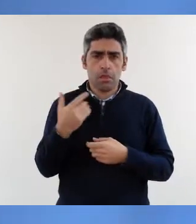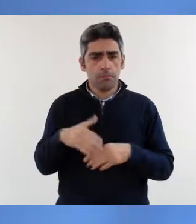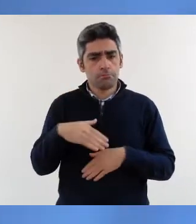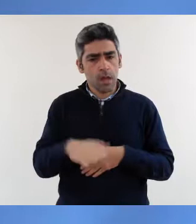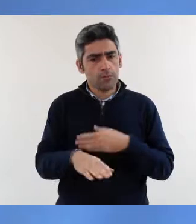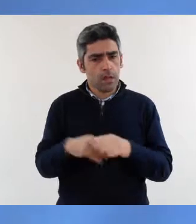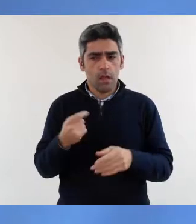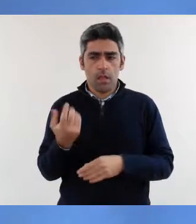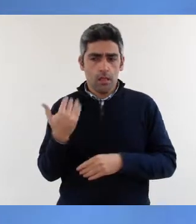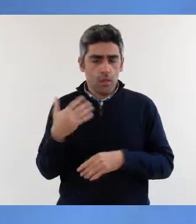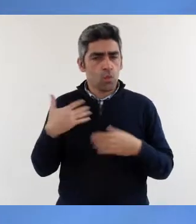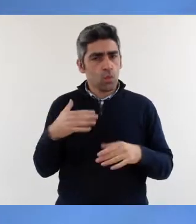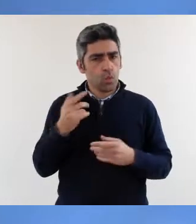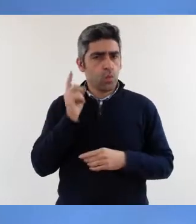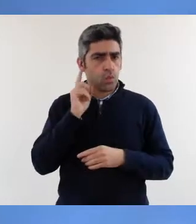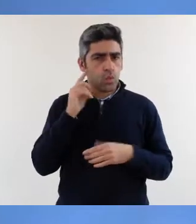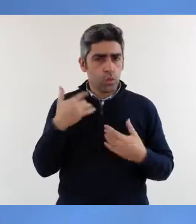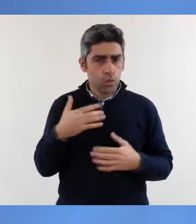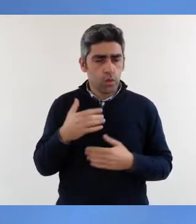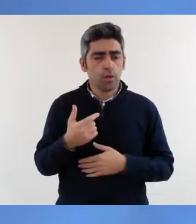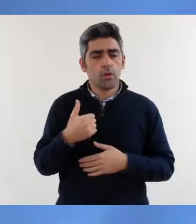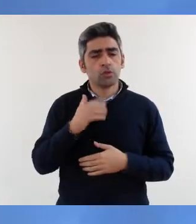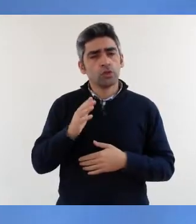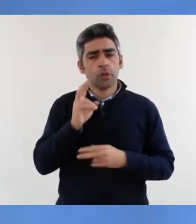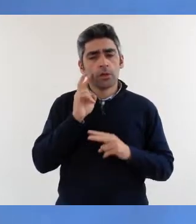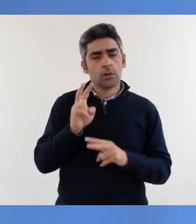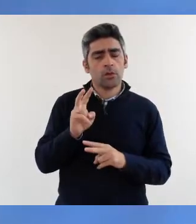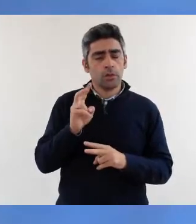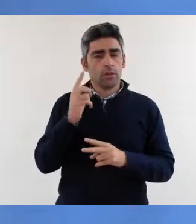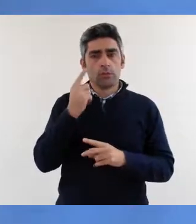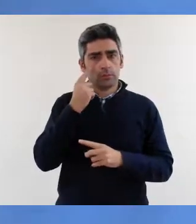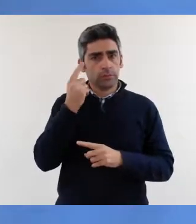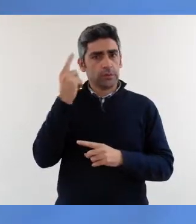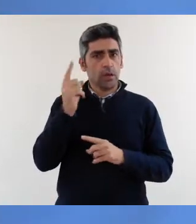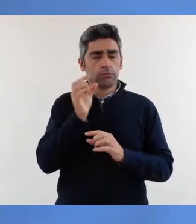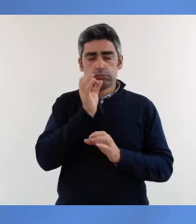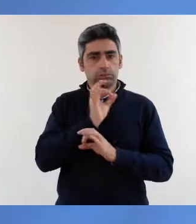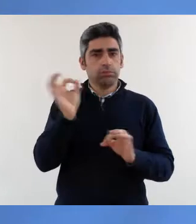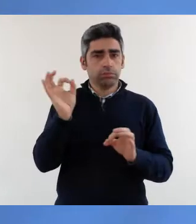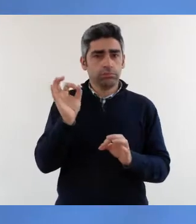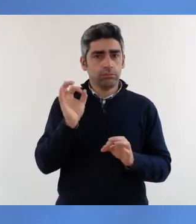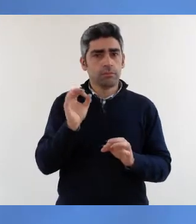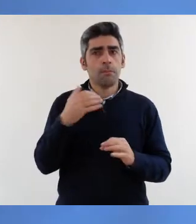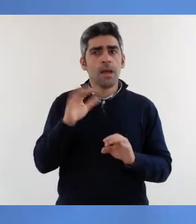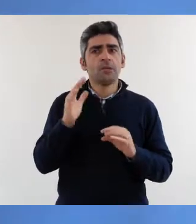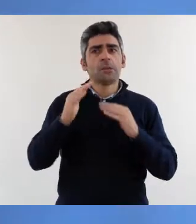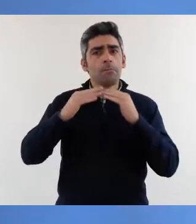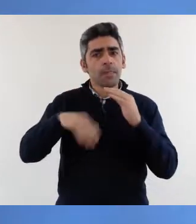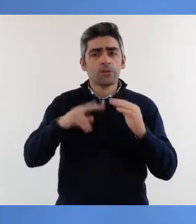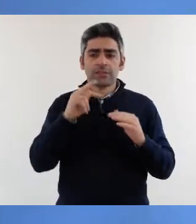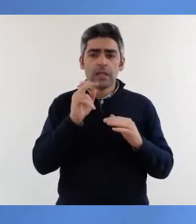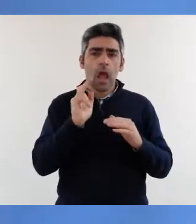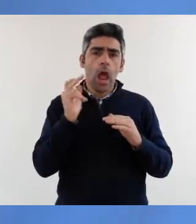o espaço é muito recente e por isso muito significativo nós já os consideramos racionais